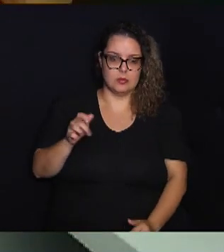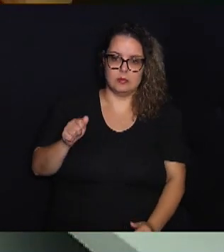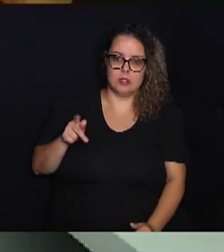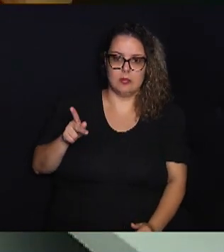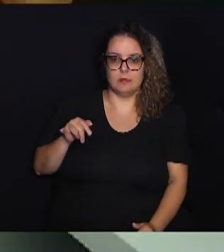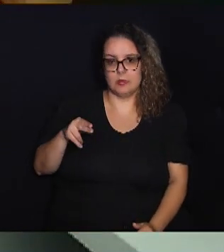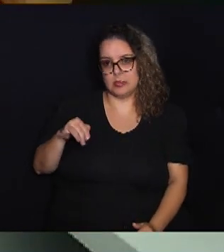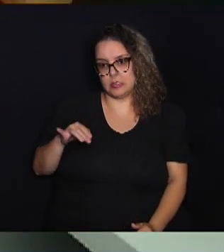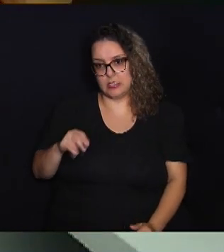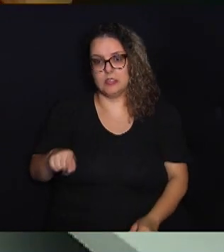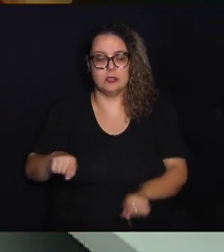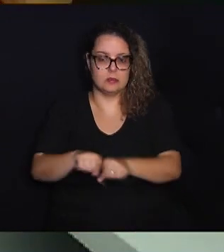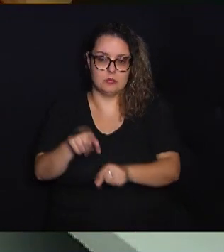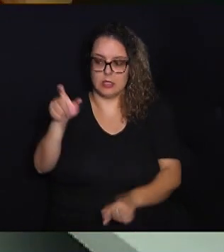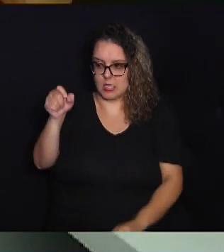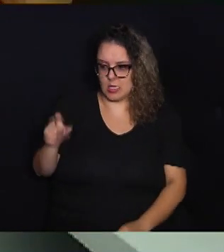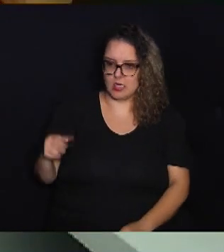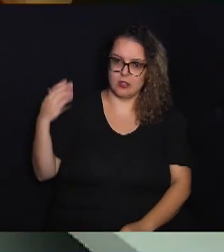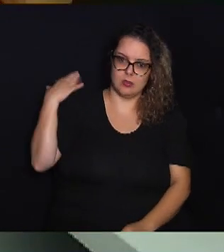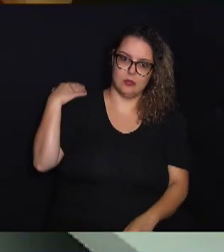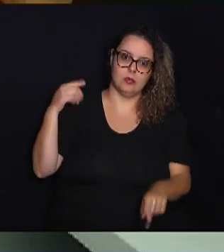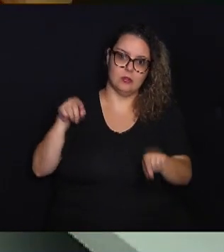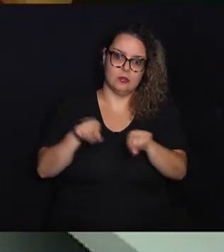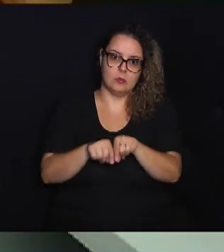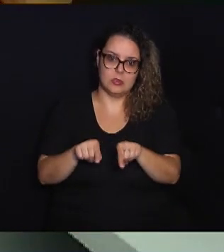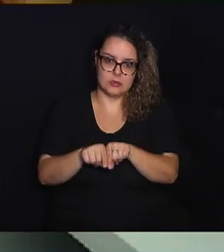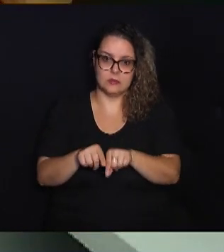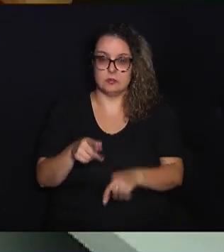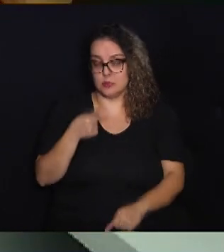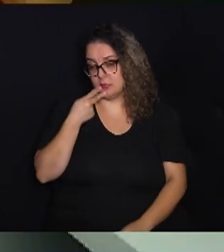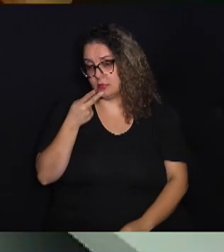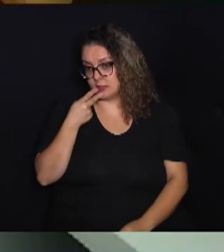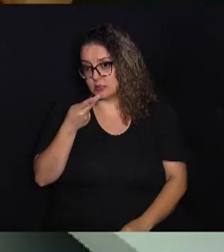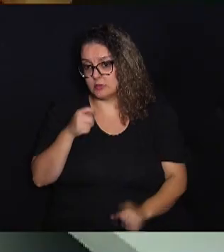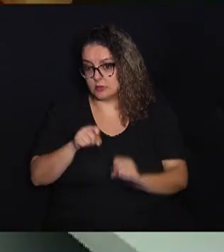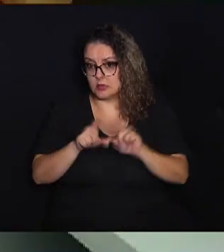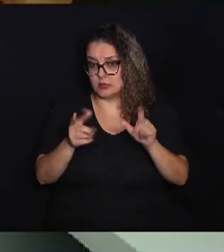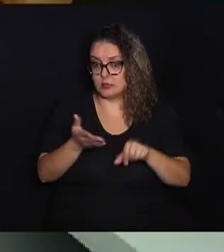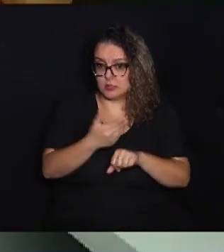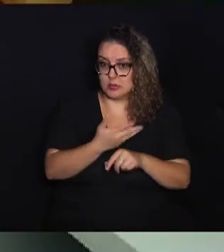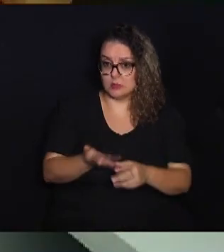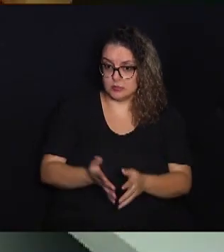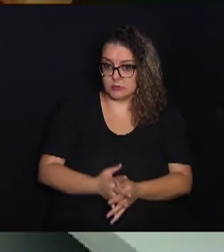coluna, mas também porque eu estava falando mais cedo sobre